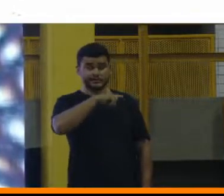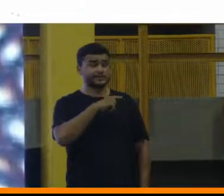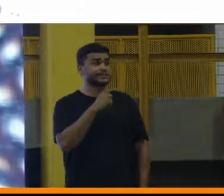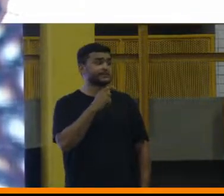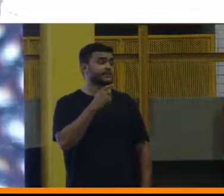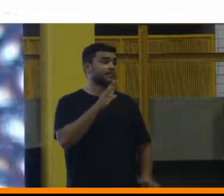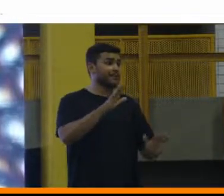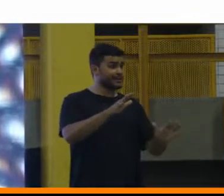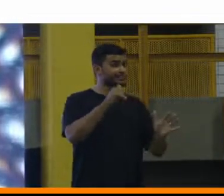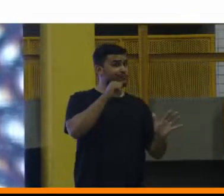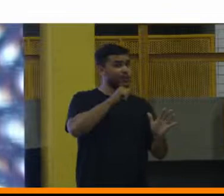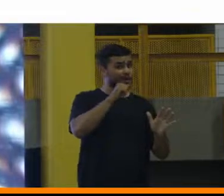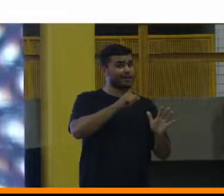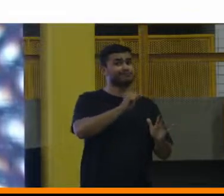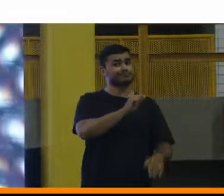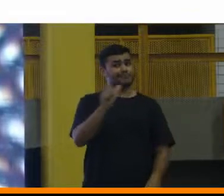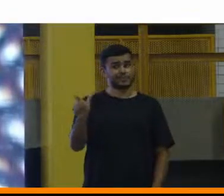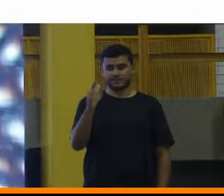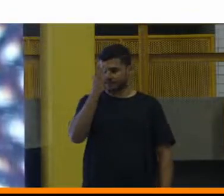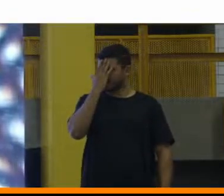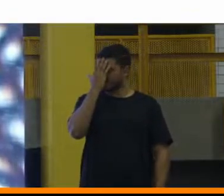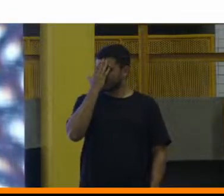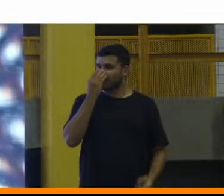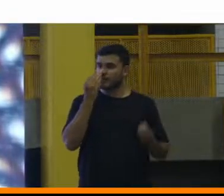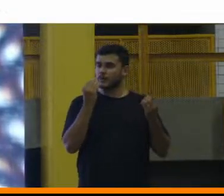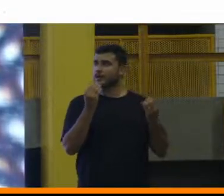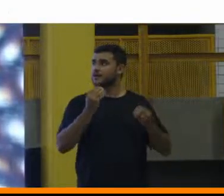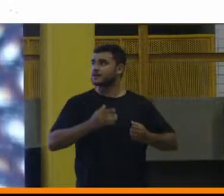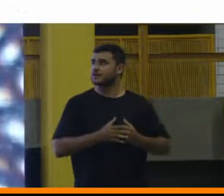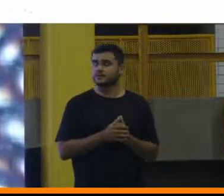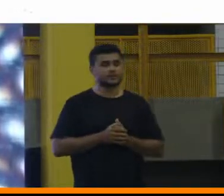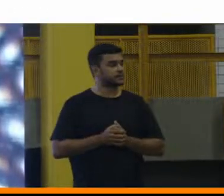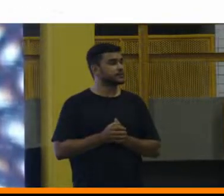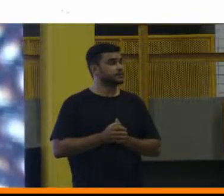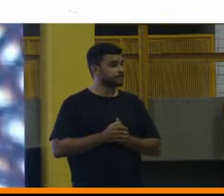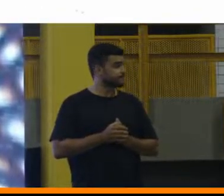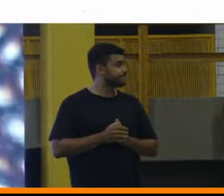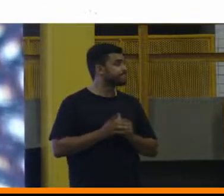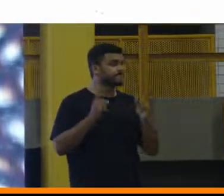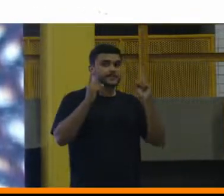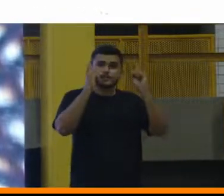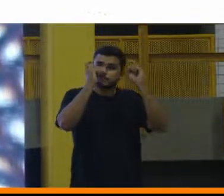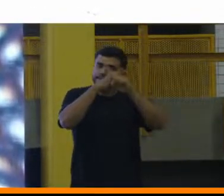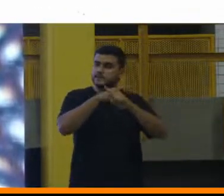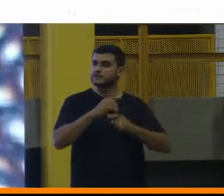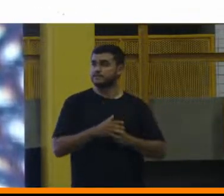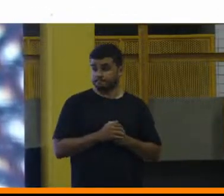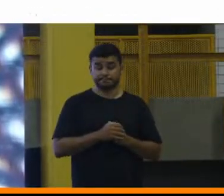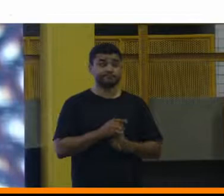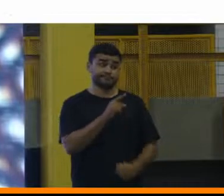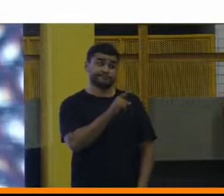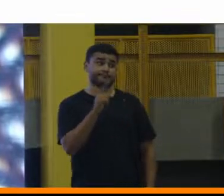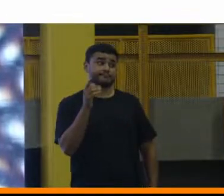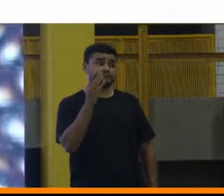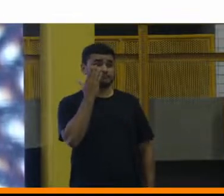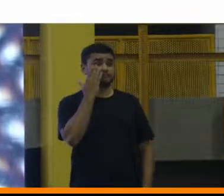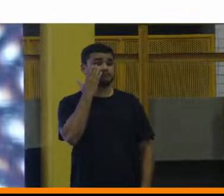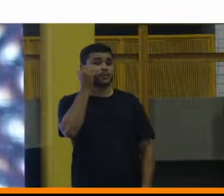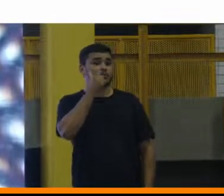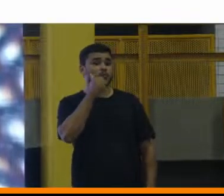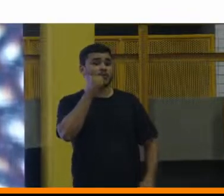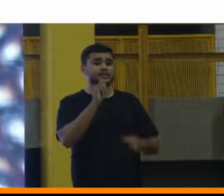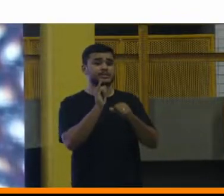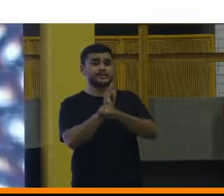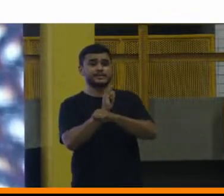grande desafio. Eu olho para aquilo ali e falo, não dá, né? Mas vocês devem ter suas